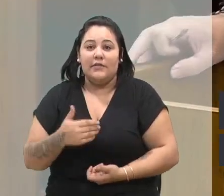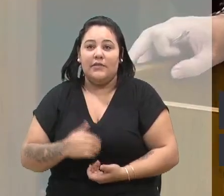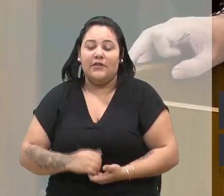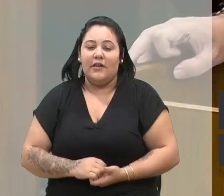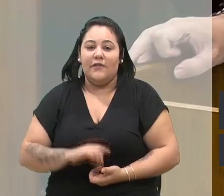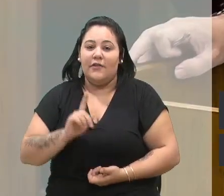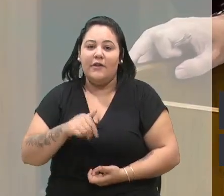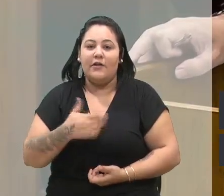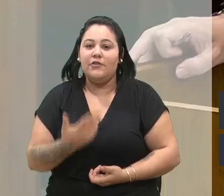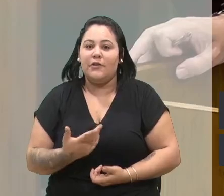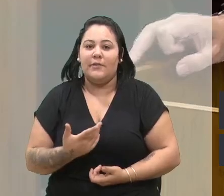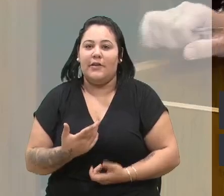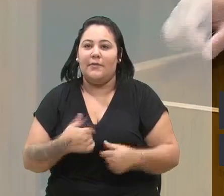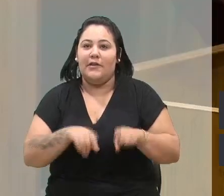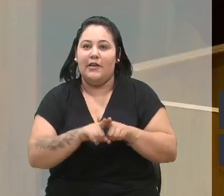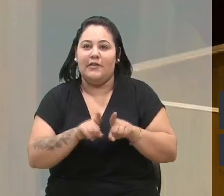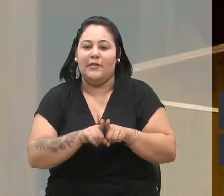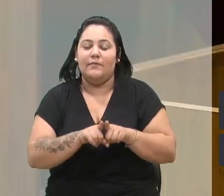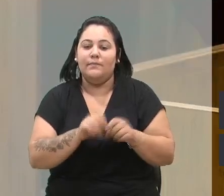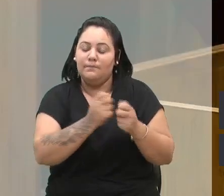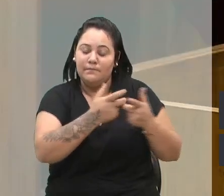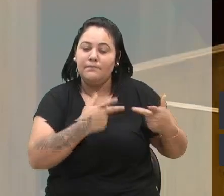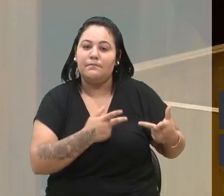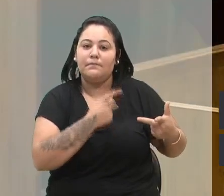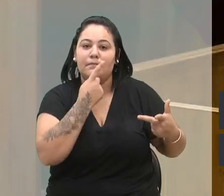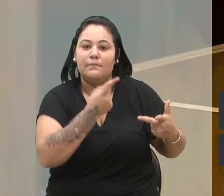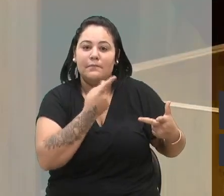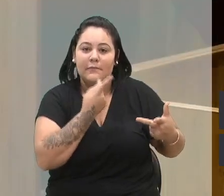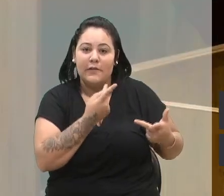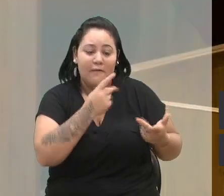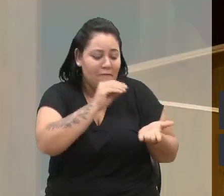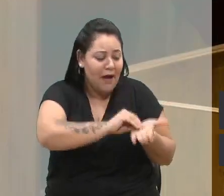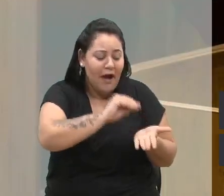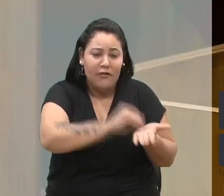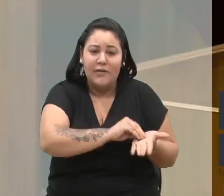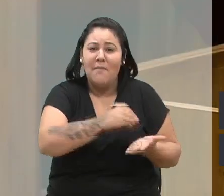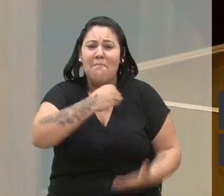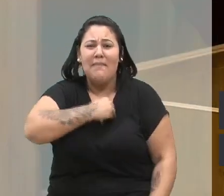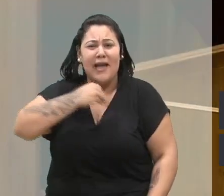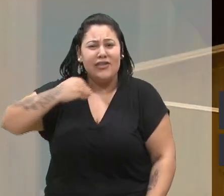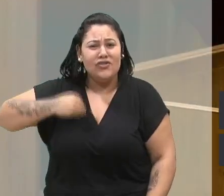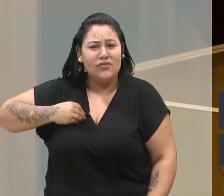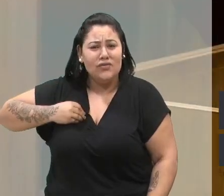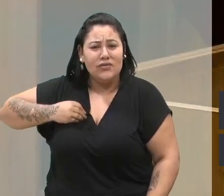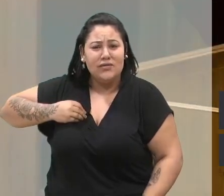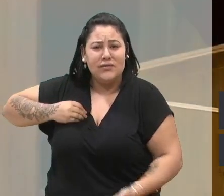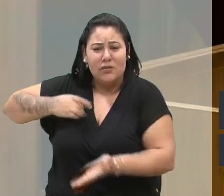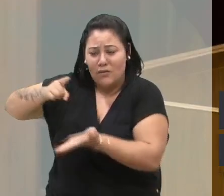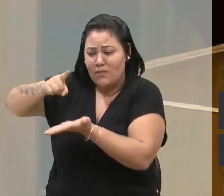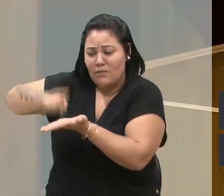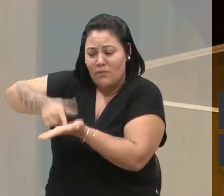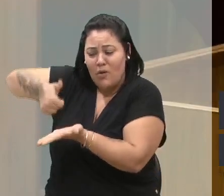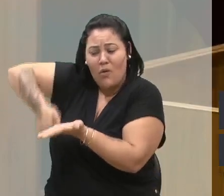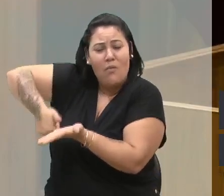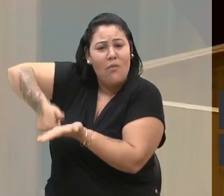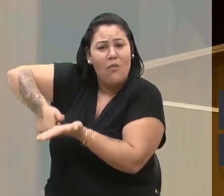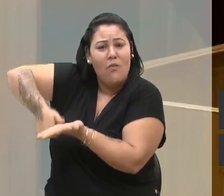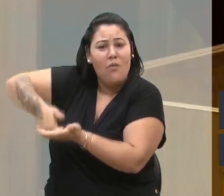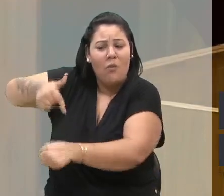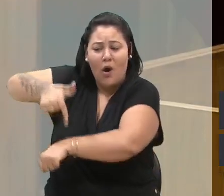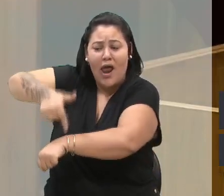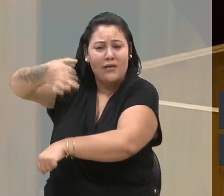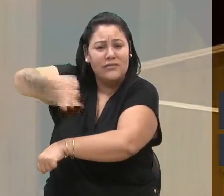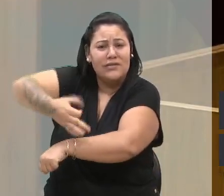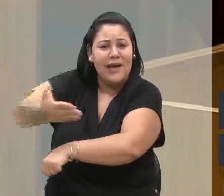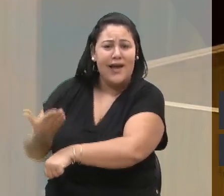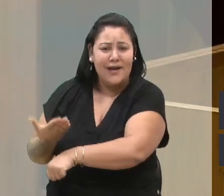não conseguiu. Agora, uma empresa que frauda, médicos que não batem ponto, uma empresa que,